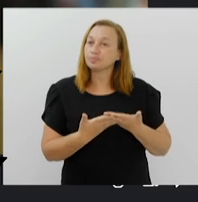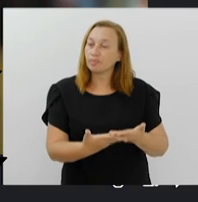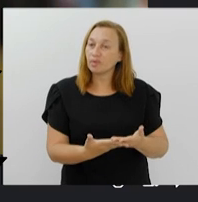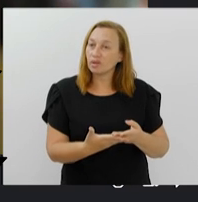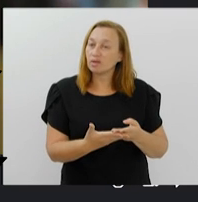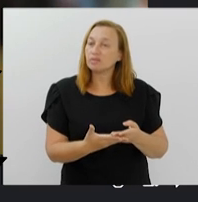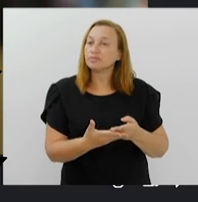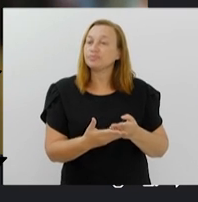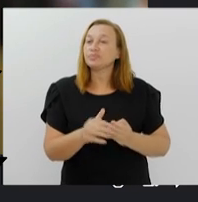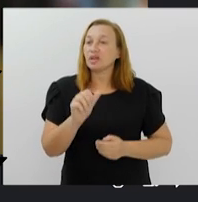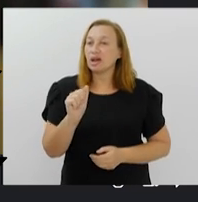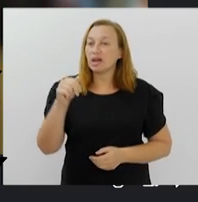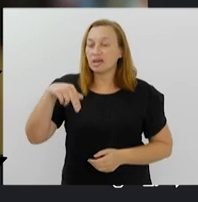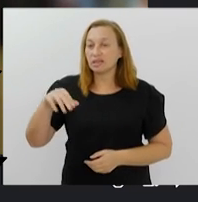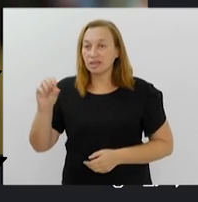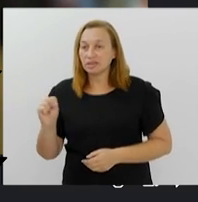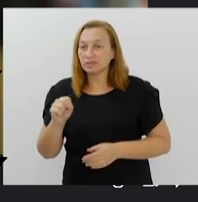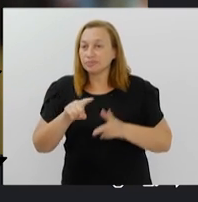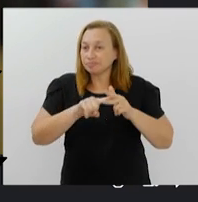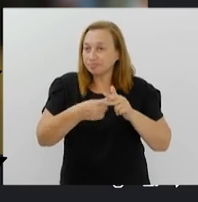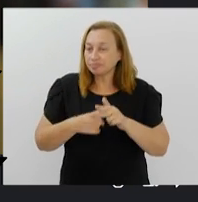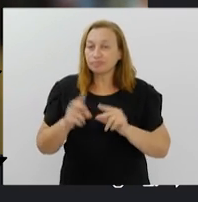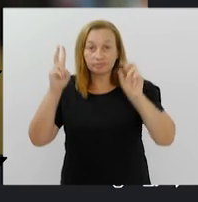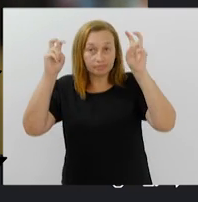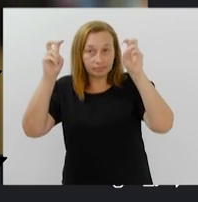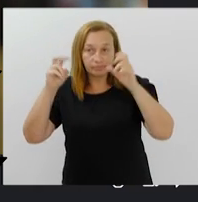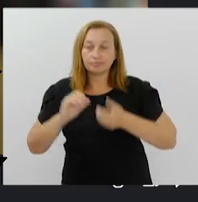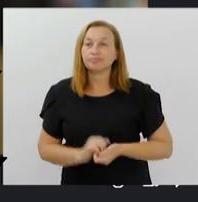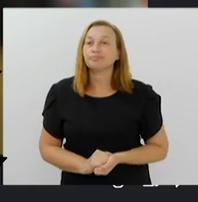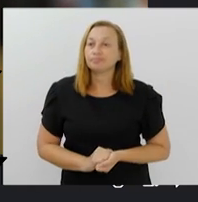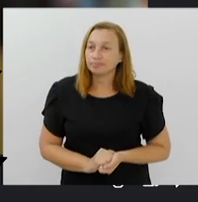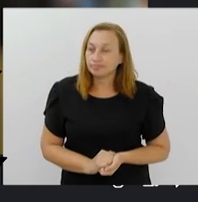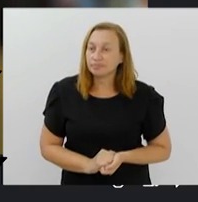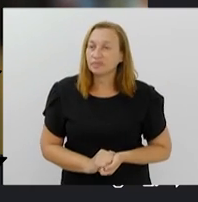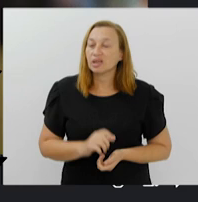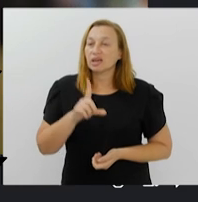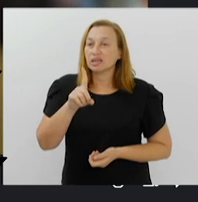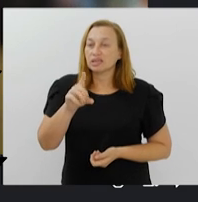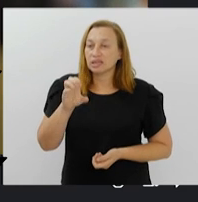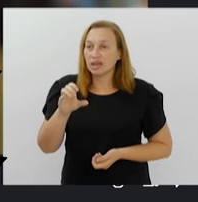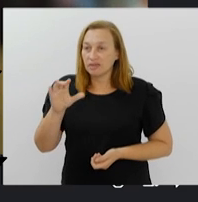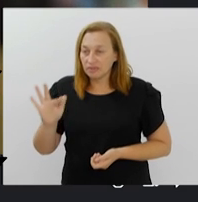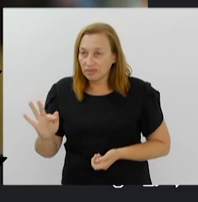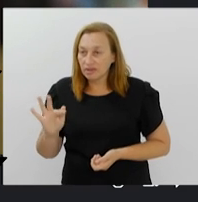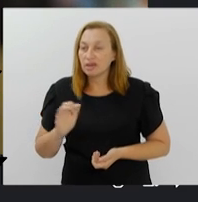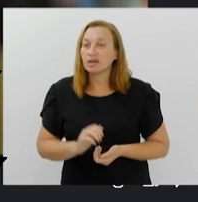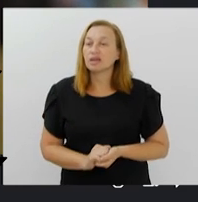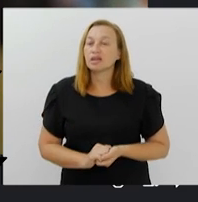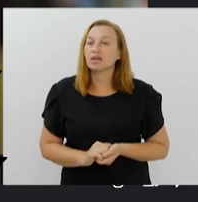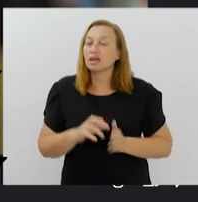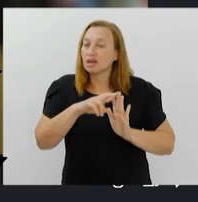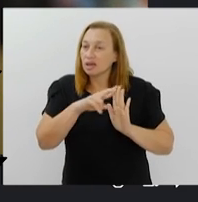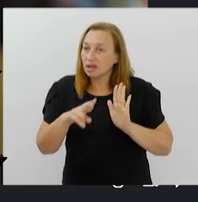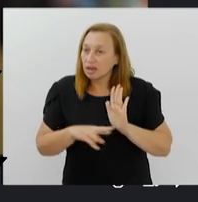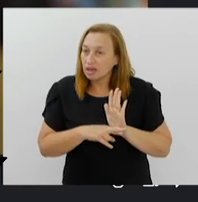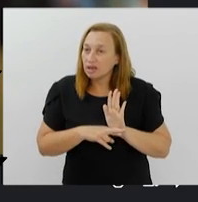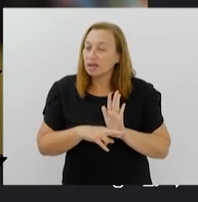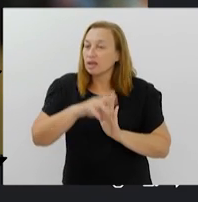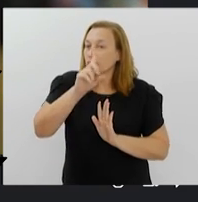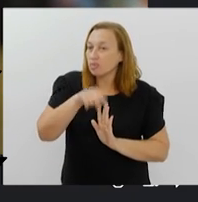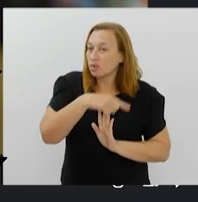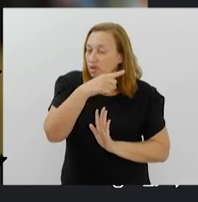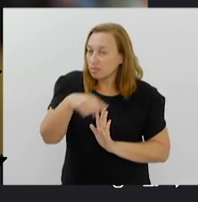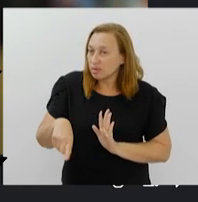para que a n regule esse tema né entre os pleitos do idec está o aprimoramento das regras para proibir